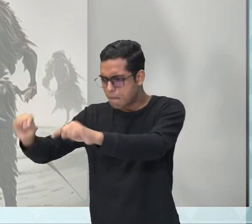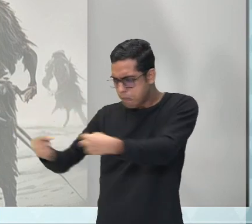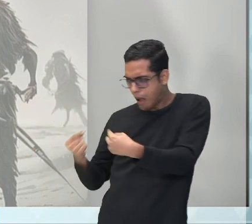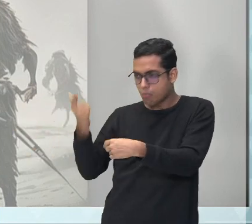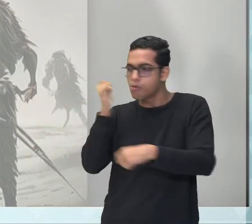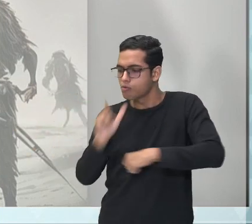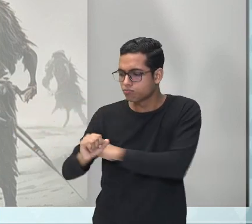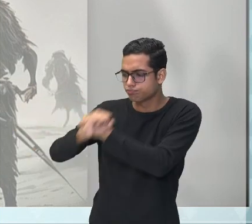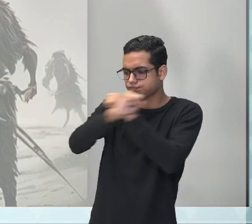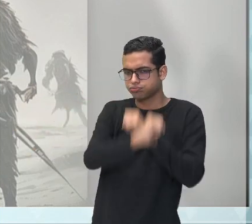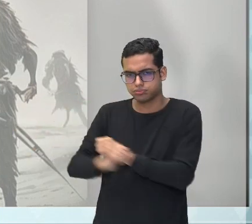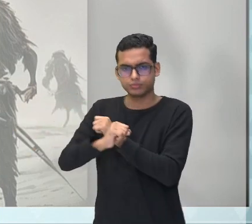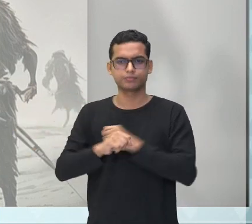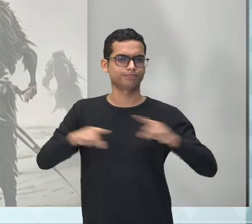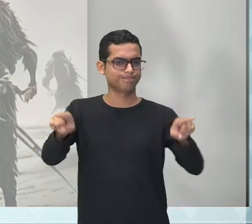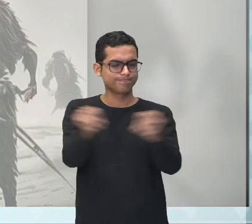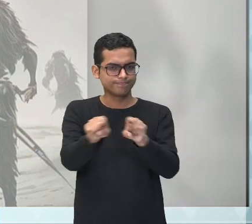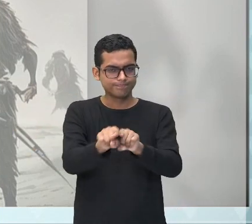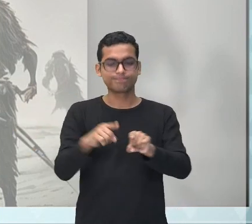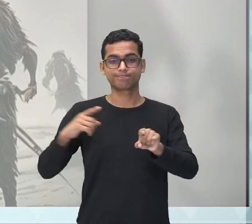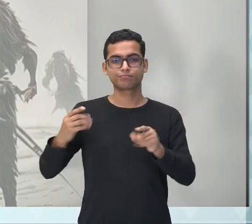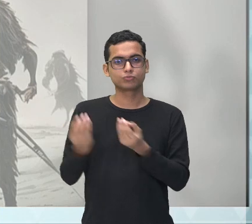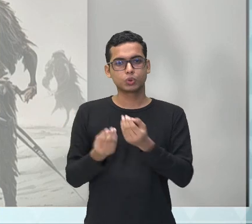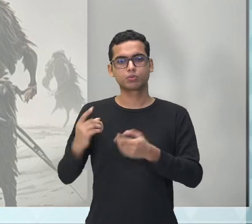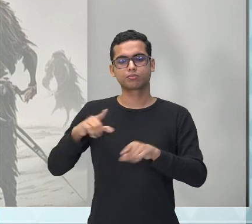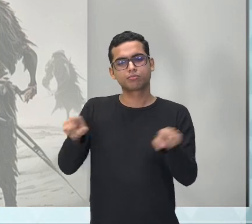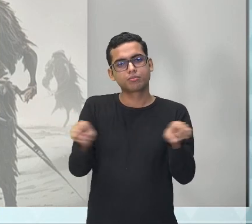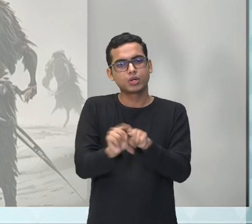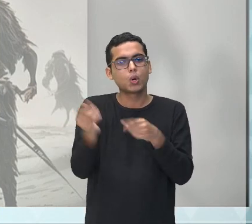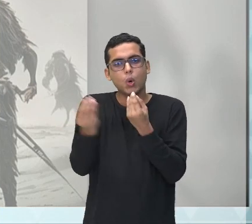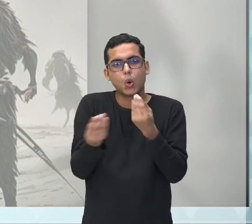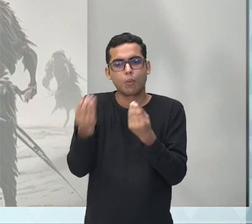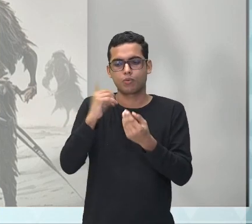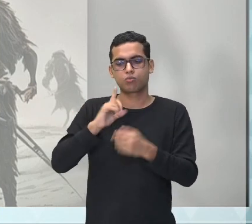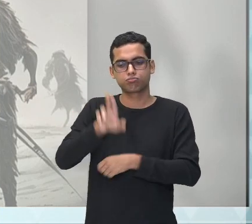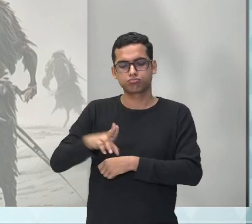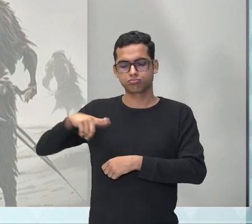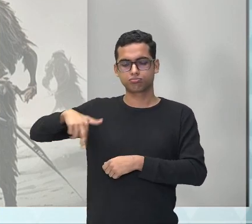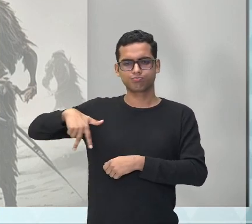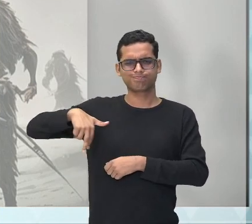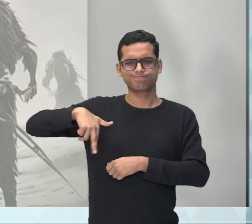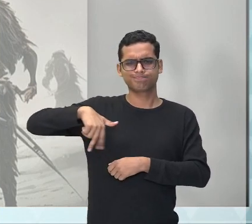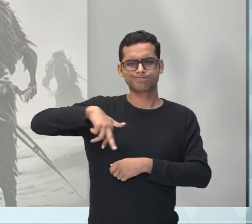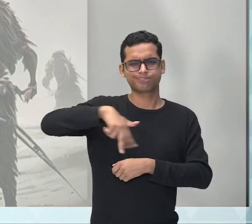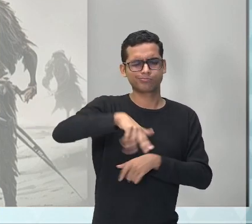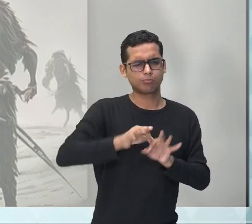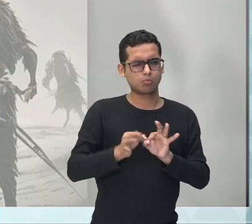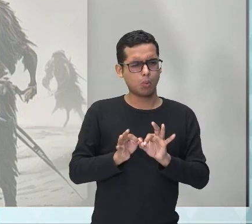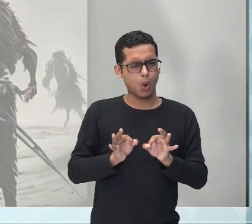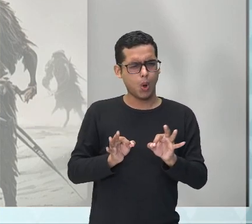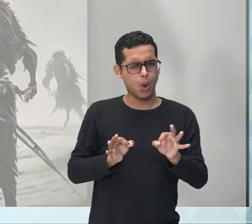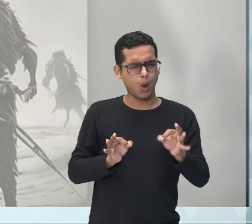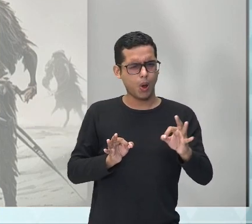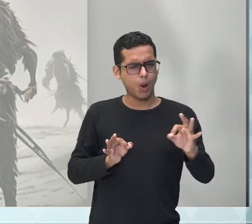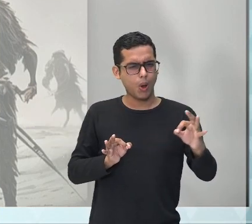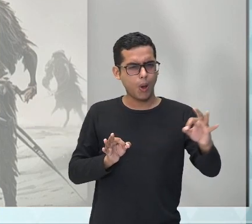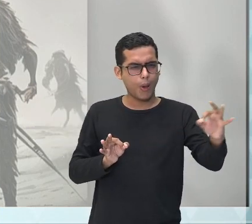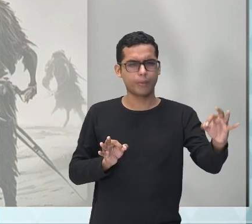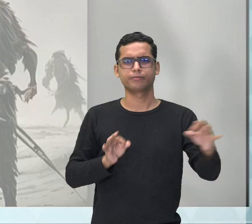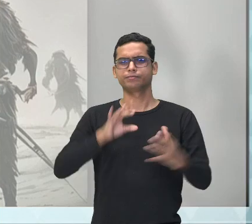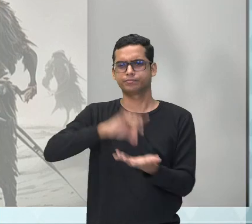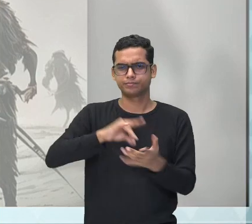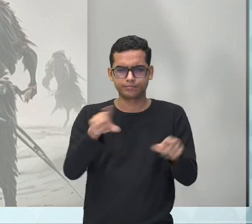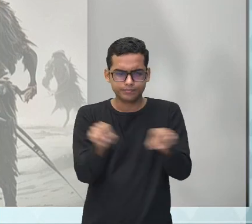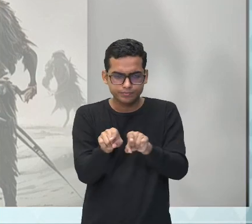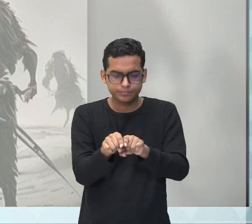eles faziam através de longas caminhadas, por exemplo, o que fazia com que essas pessoas fossem